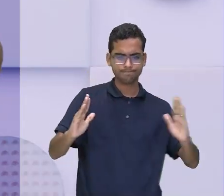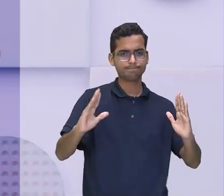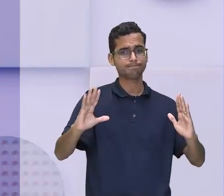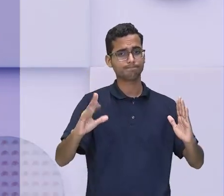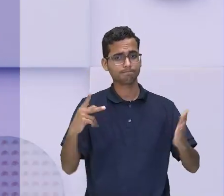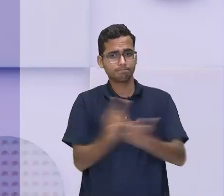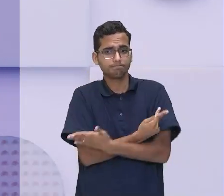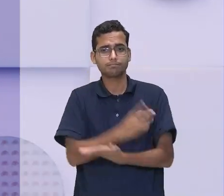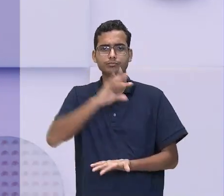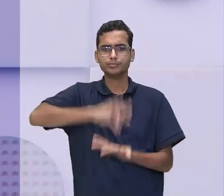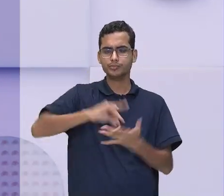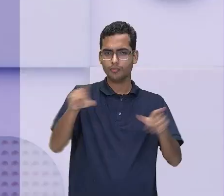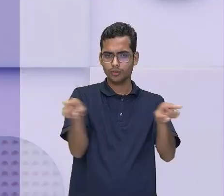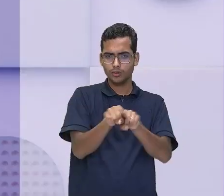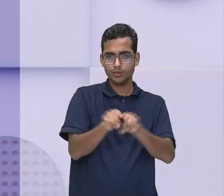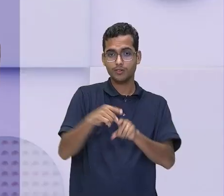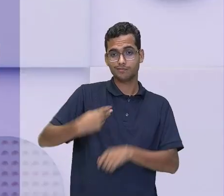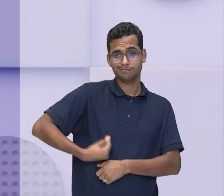bem complicadas da vida.